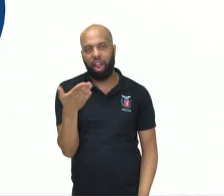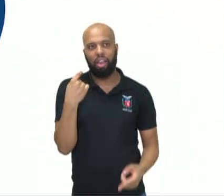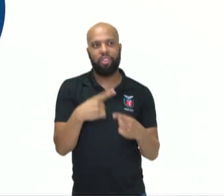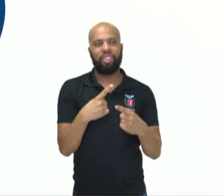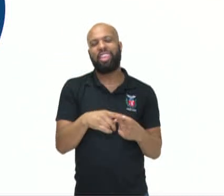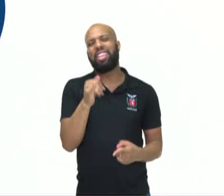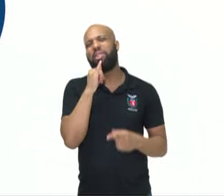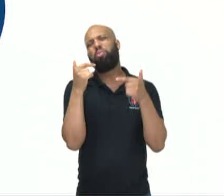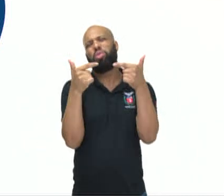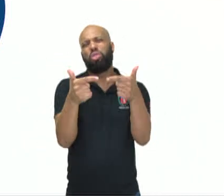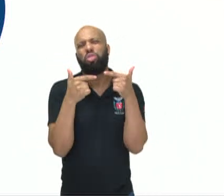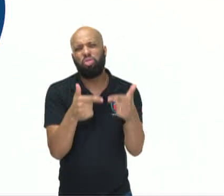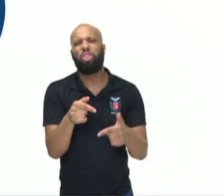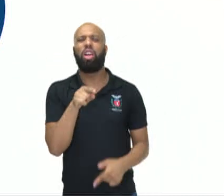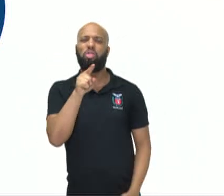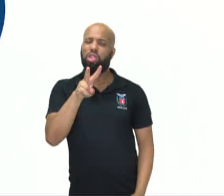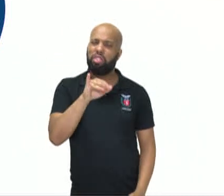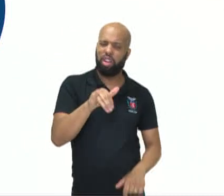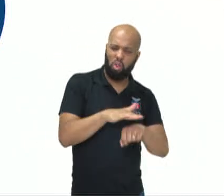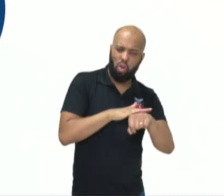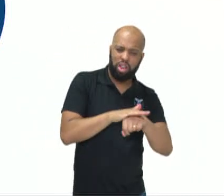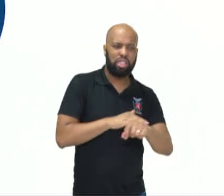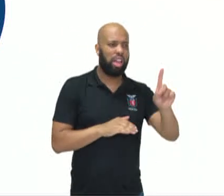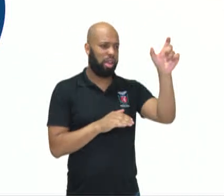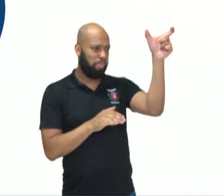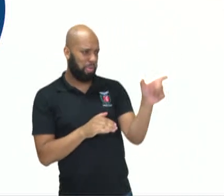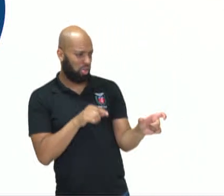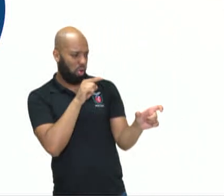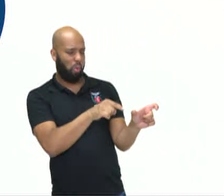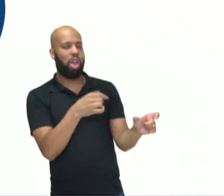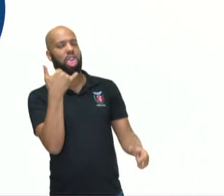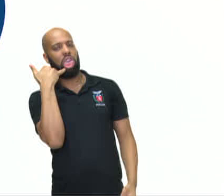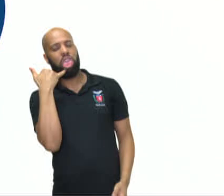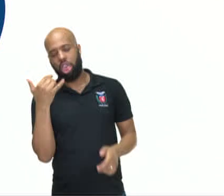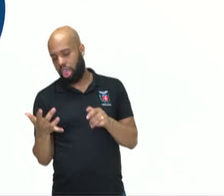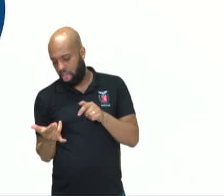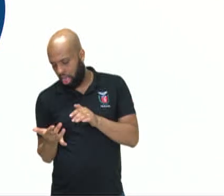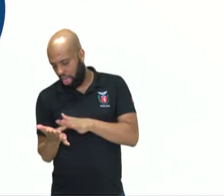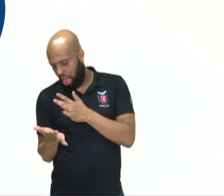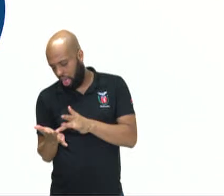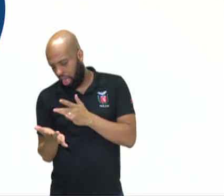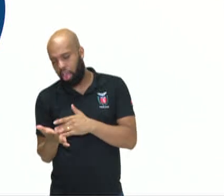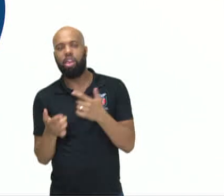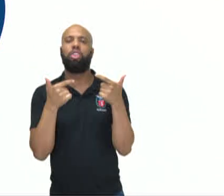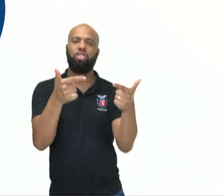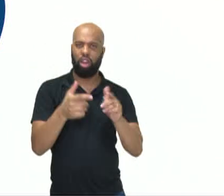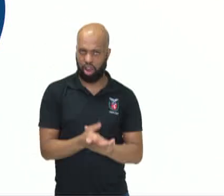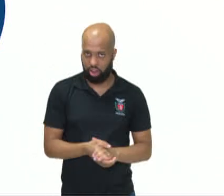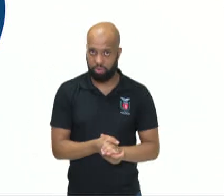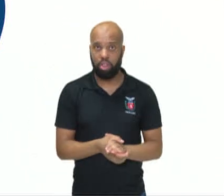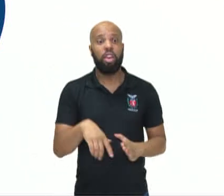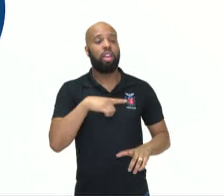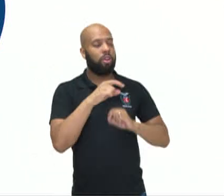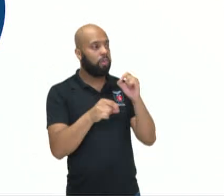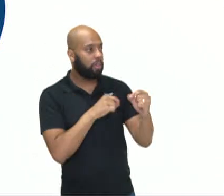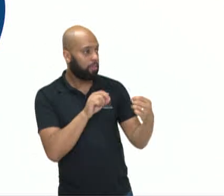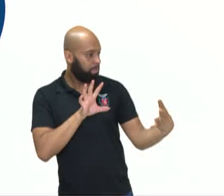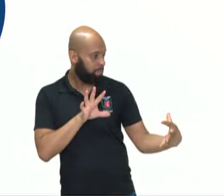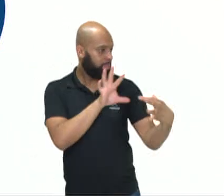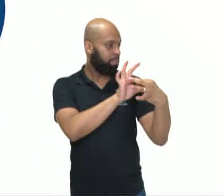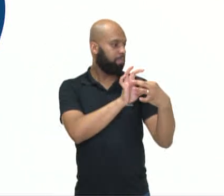Nada mais chato do que conversar com uma pessoa que olha o tempo todo para o celular, não é mesmo? Envolva-se com